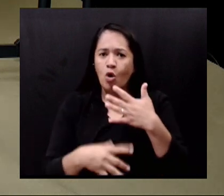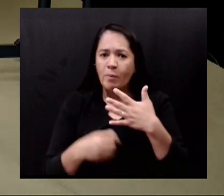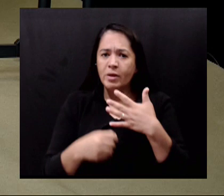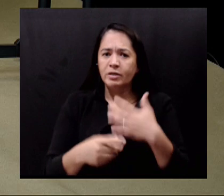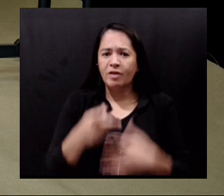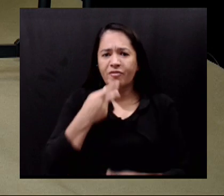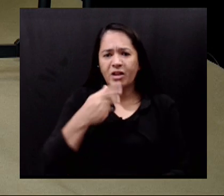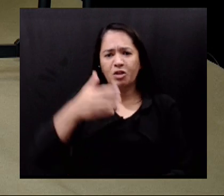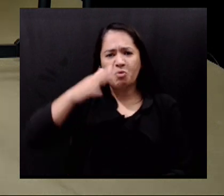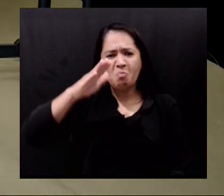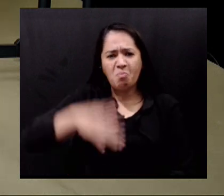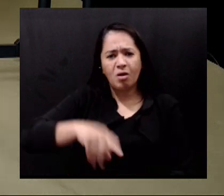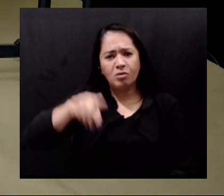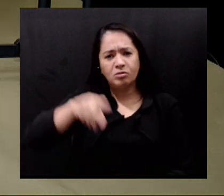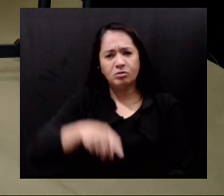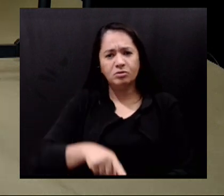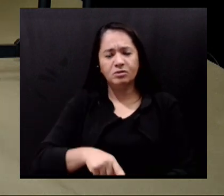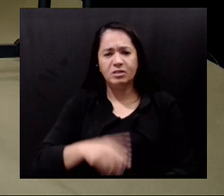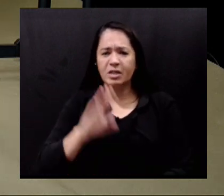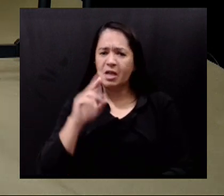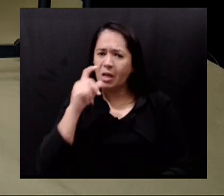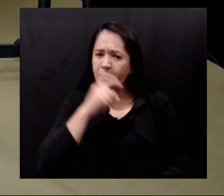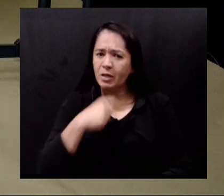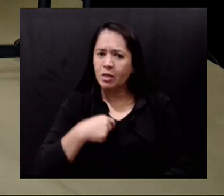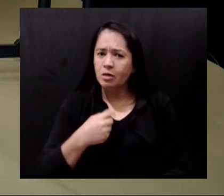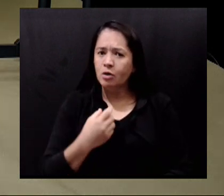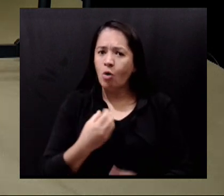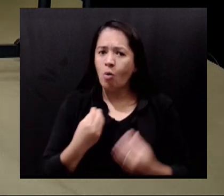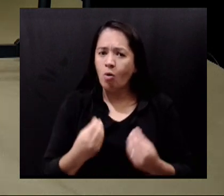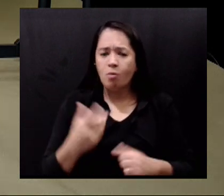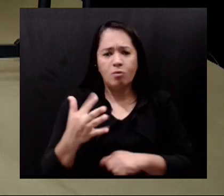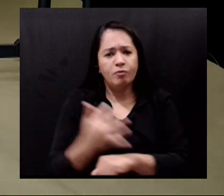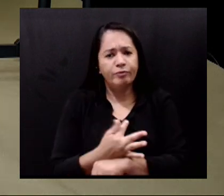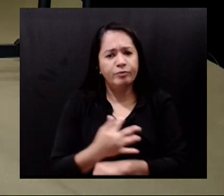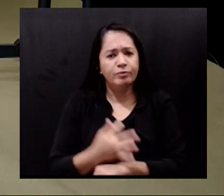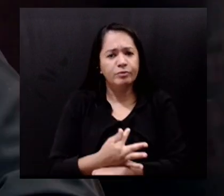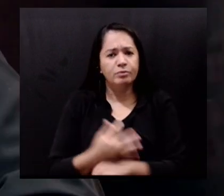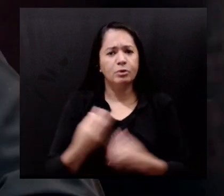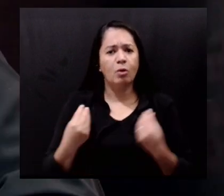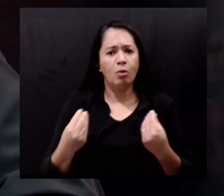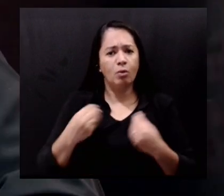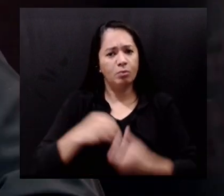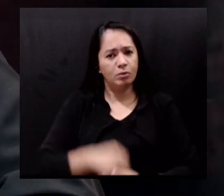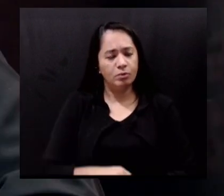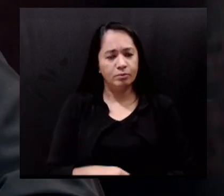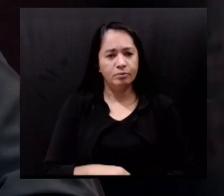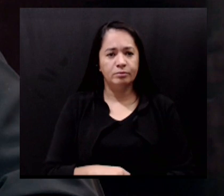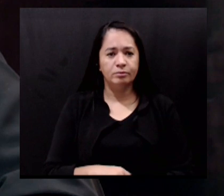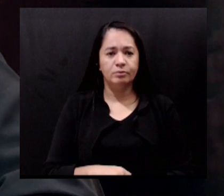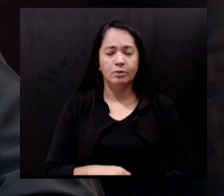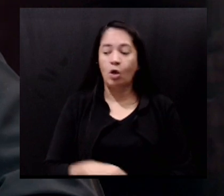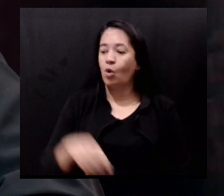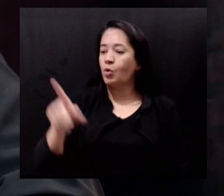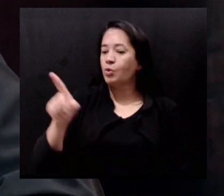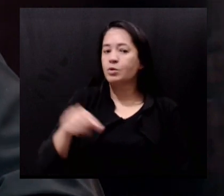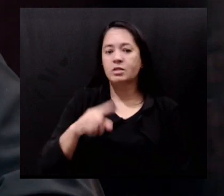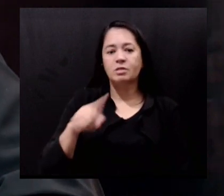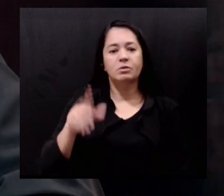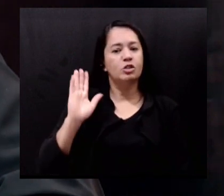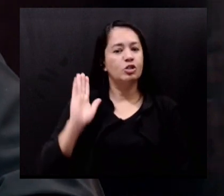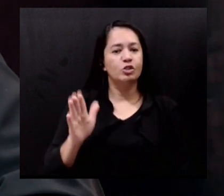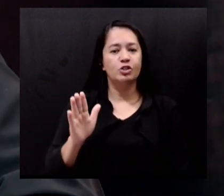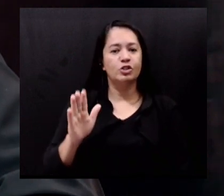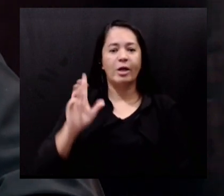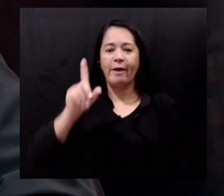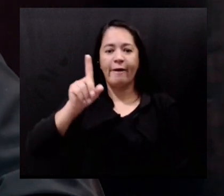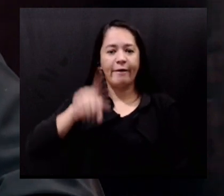você: "Poxa, vou engolir isso", como é que faz? O cancelamento por si só, ele já traz um sofrimento emocional,